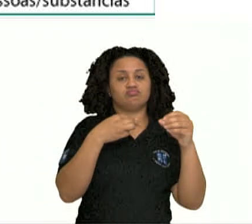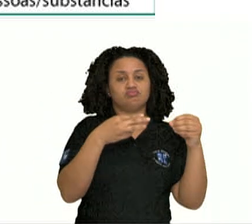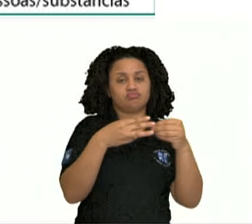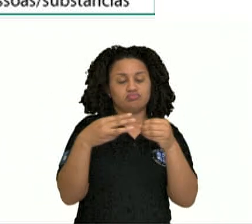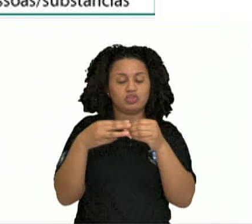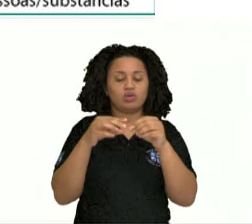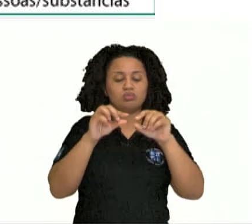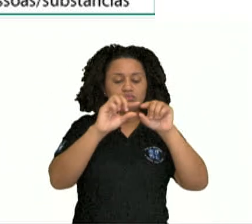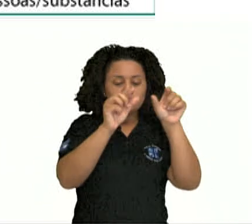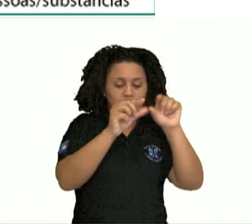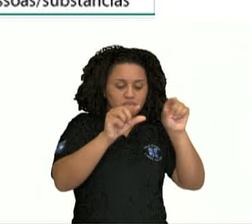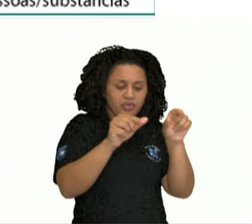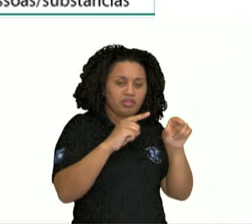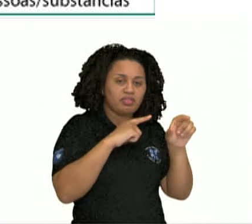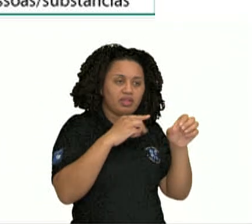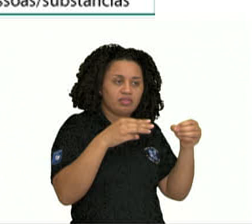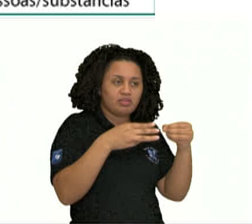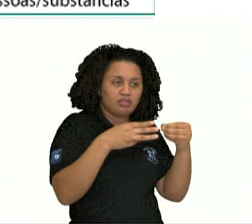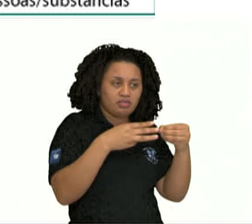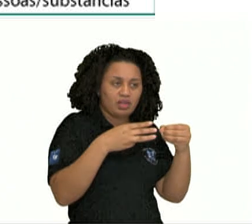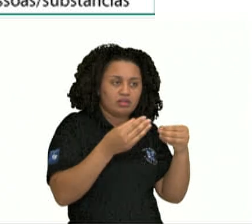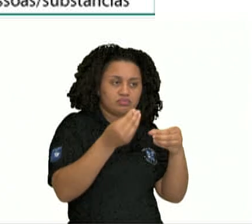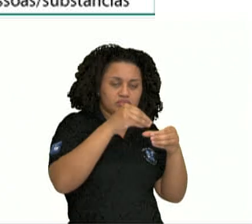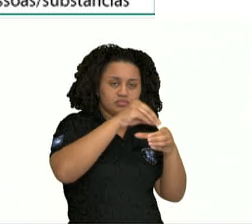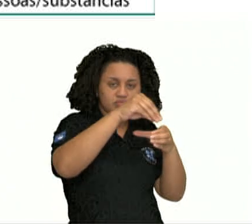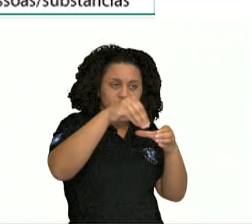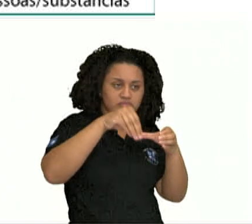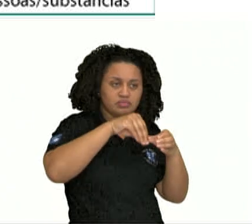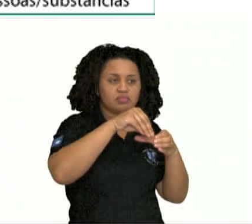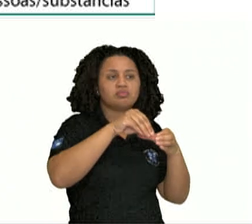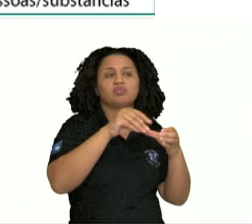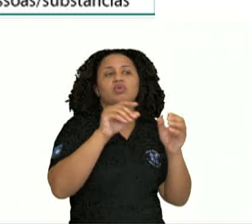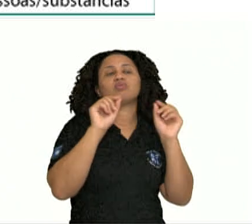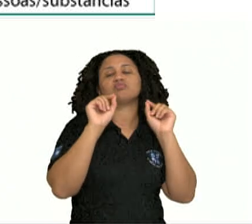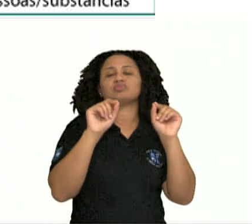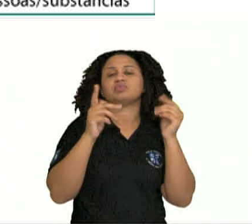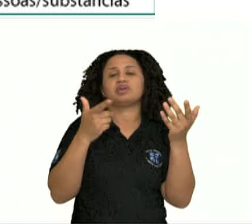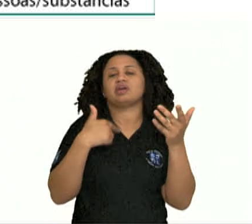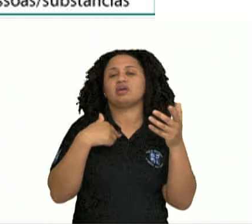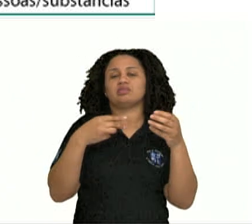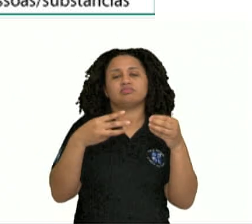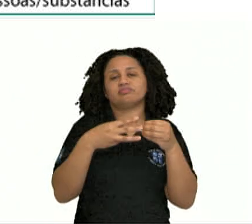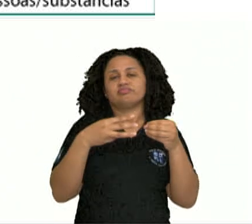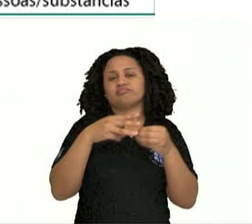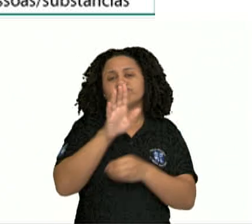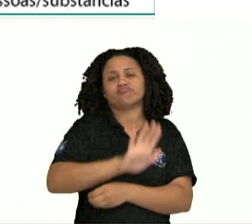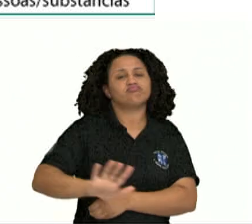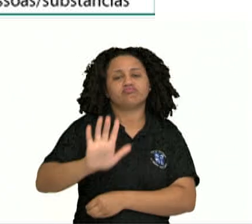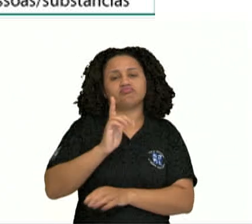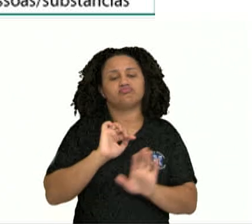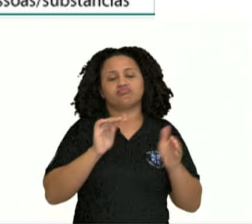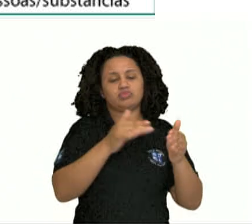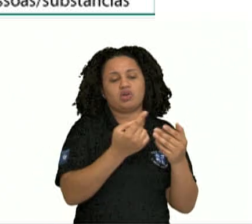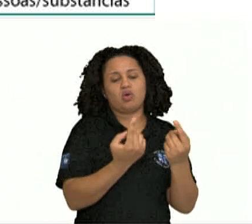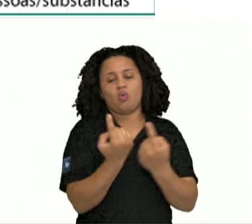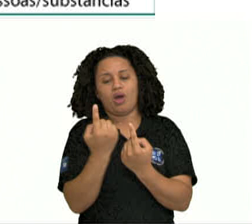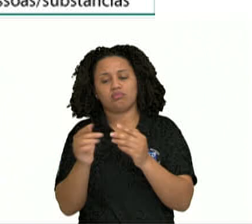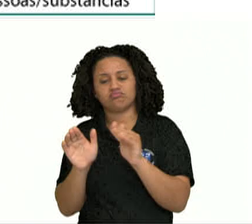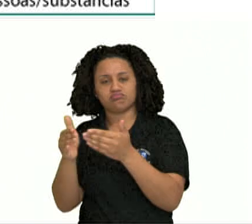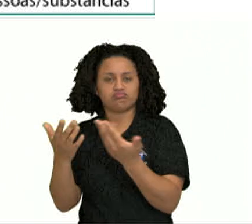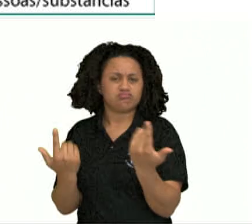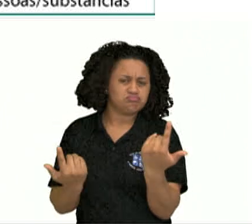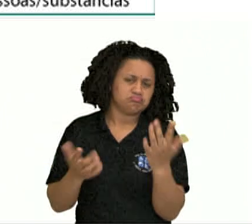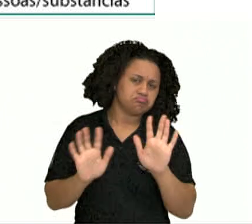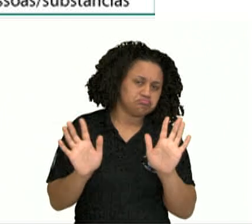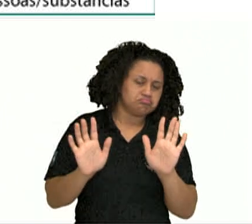né as organelas celulares existem dentro das células vão considerar que é uma célula geral não vamos especificar se animal vegetal